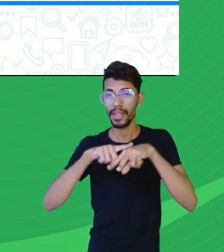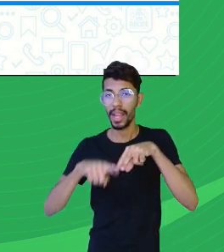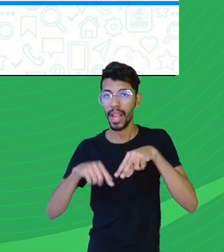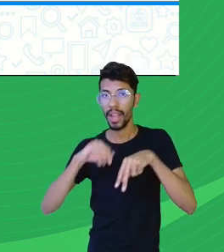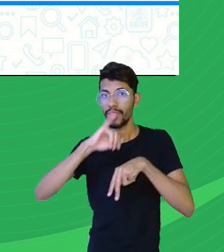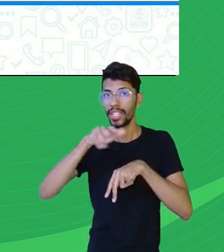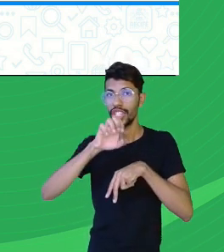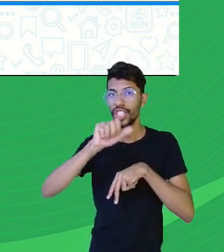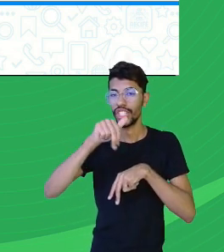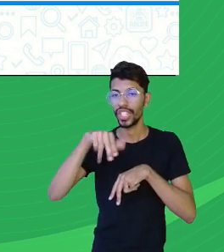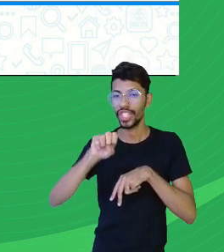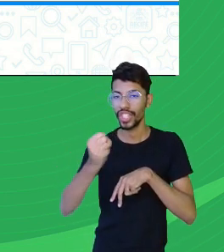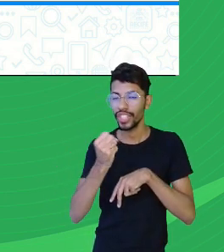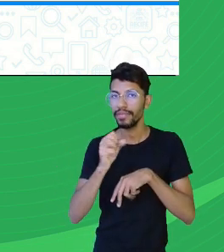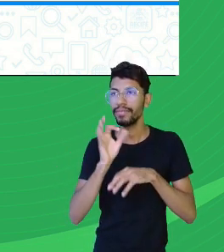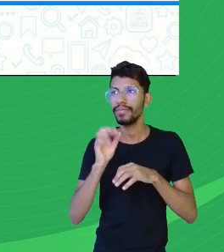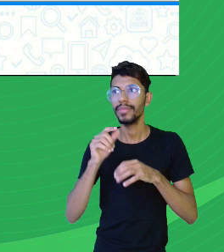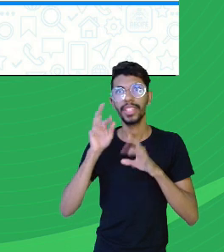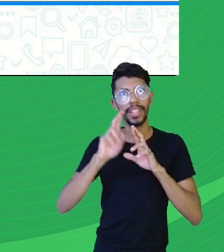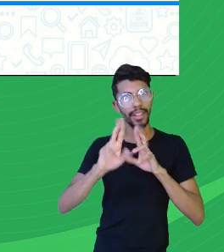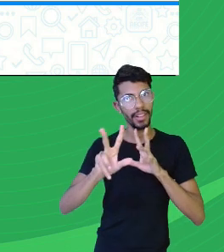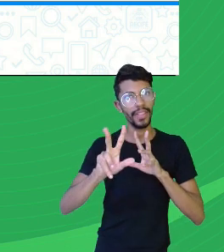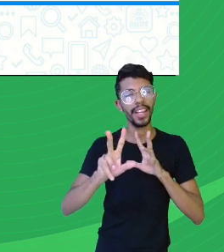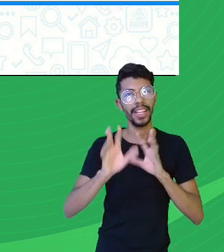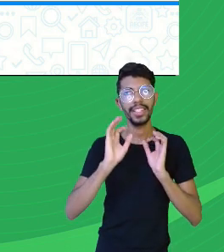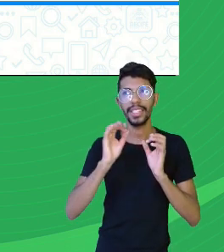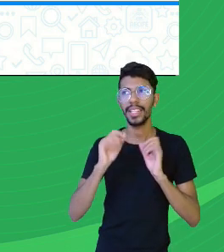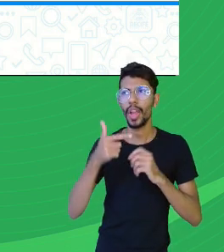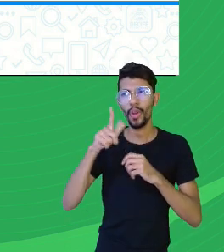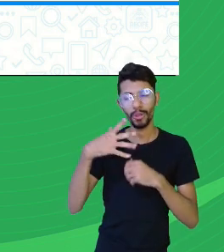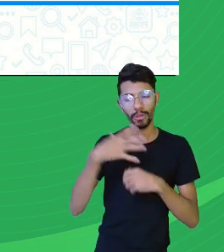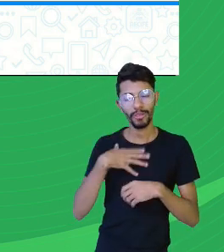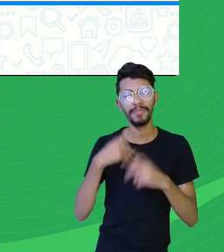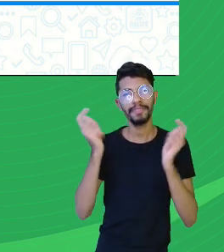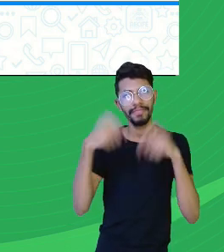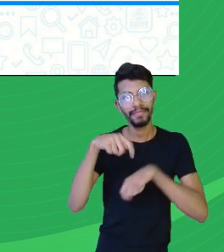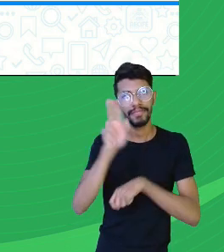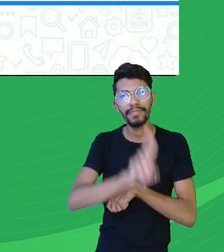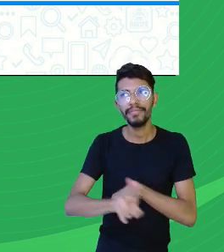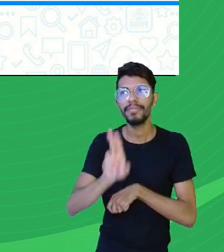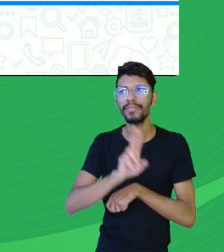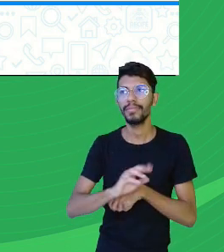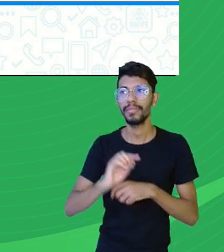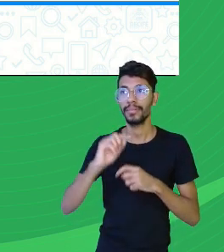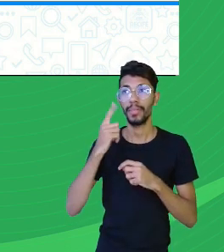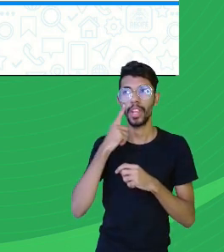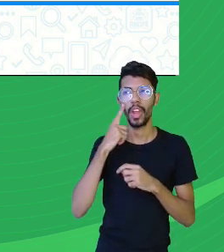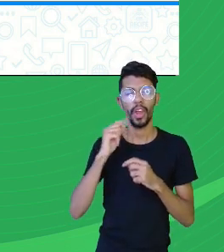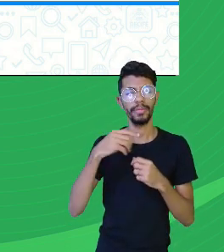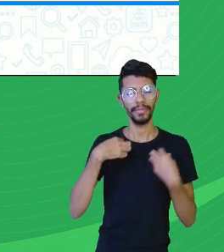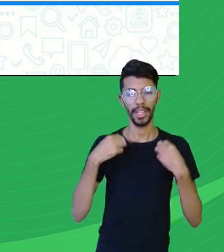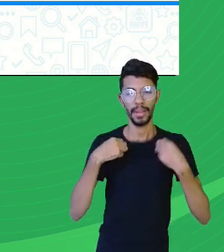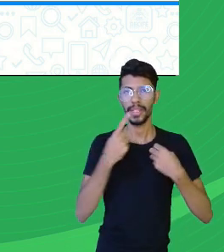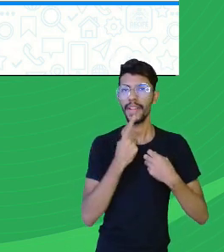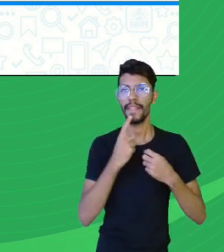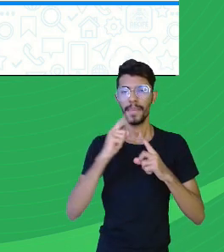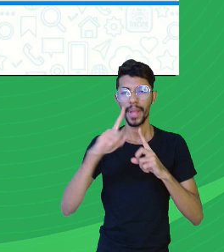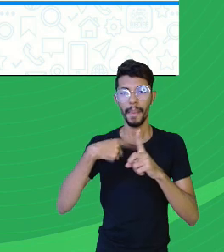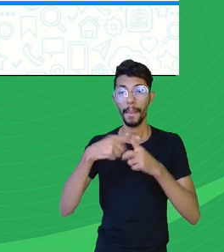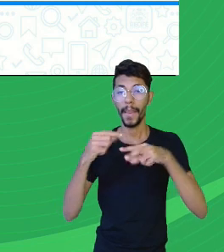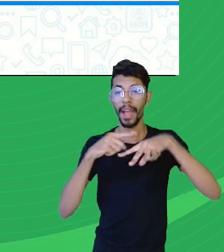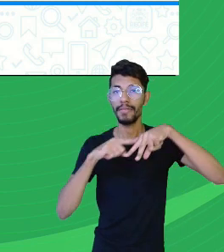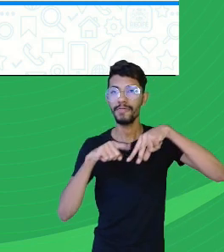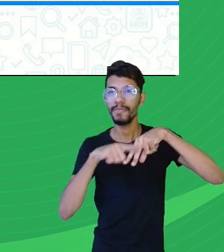não ficou diferente? Outra forma que ele tem para usar. Olha a próxima, com a camisa vermelha e a calça